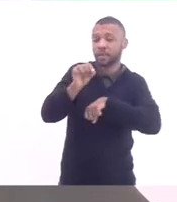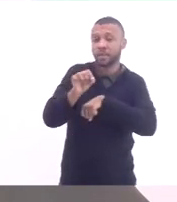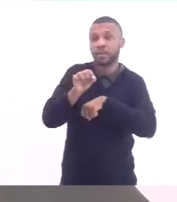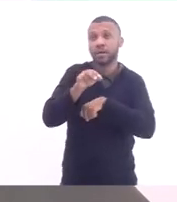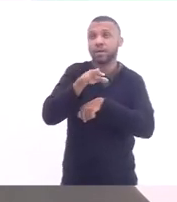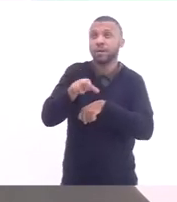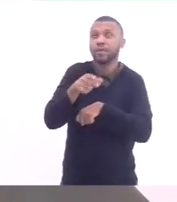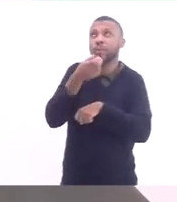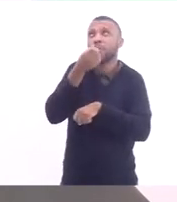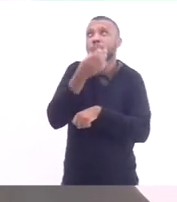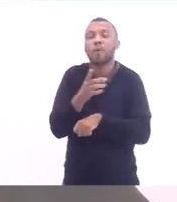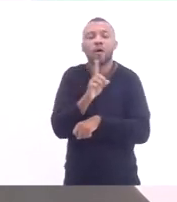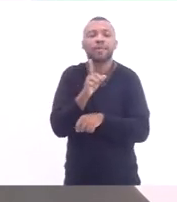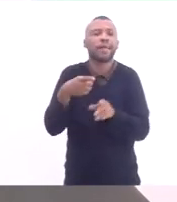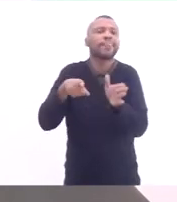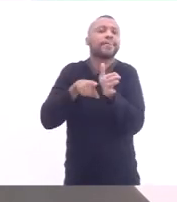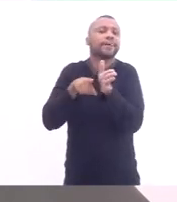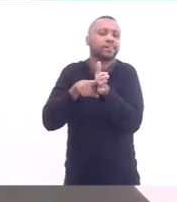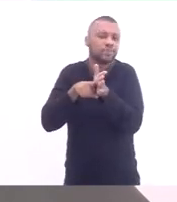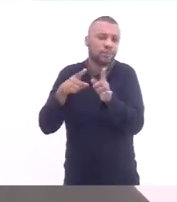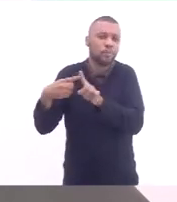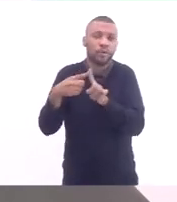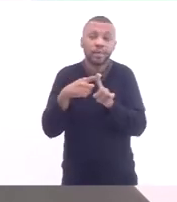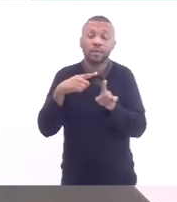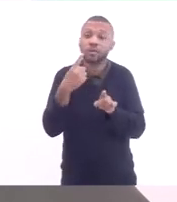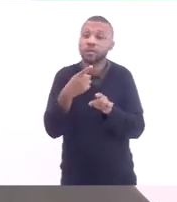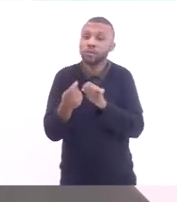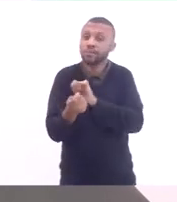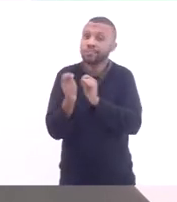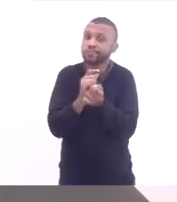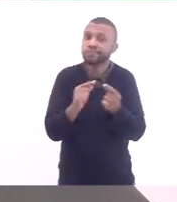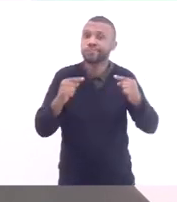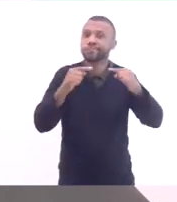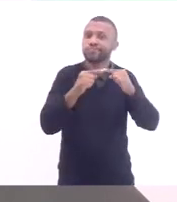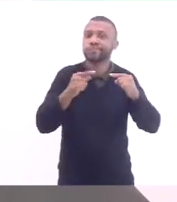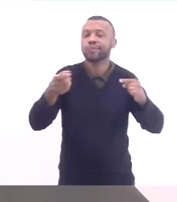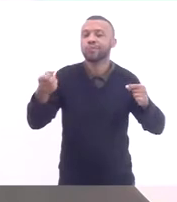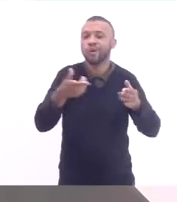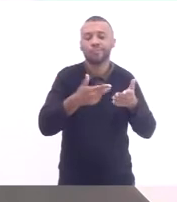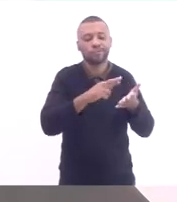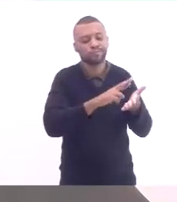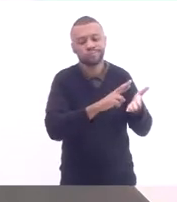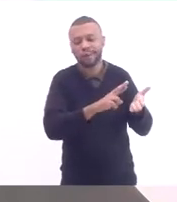porque estamos entrando no novo regime com uma dívida na ordem de